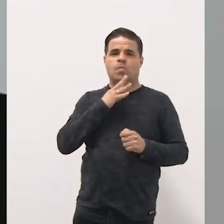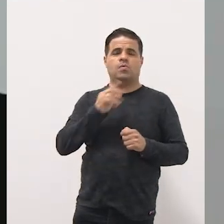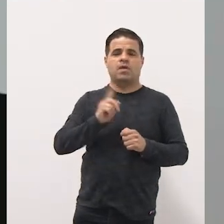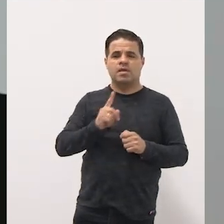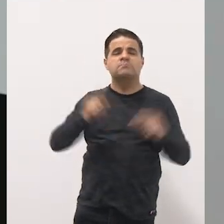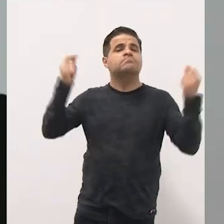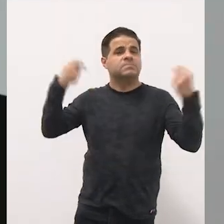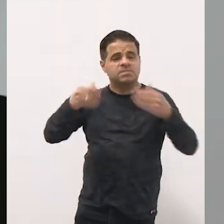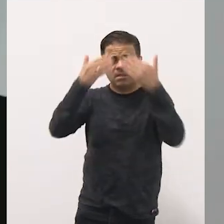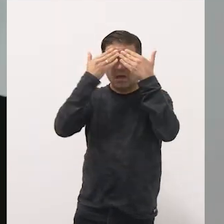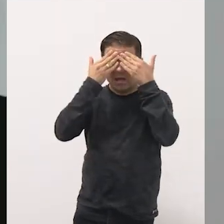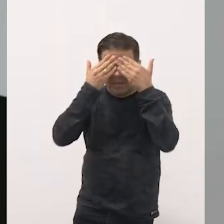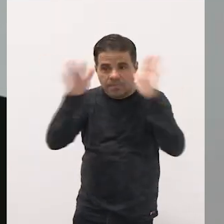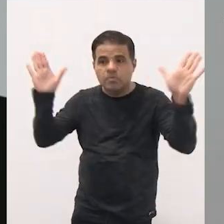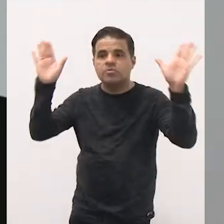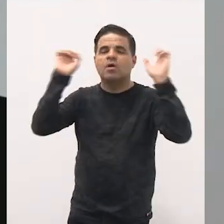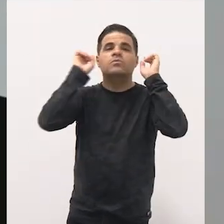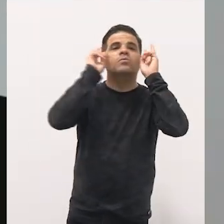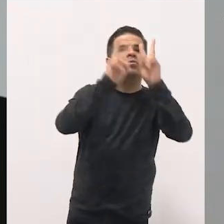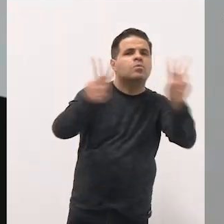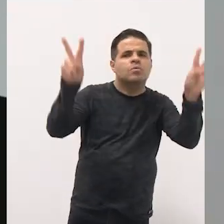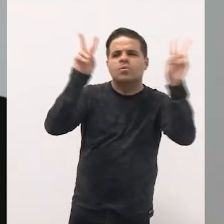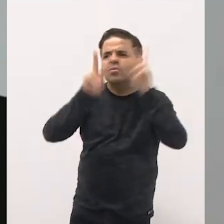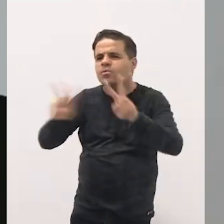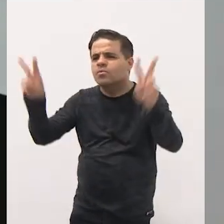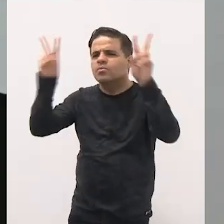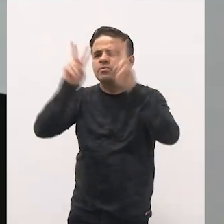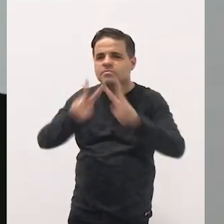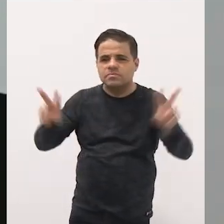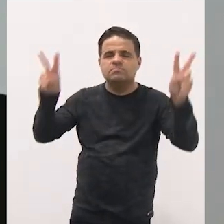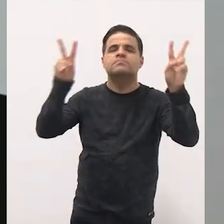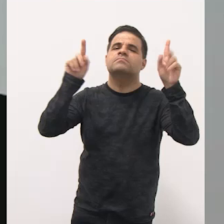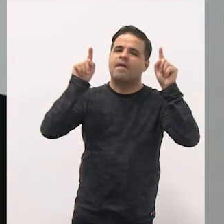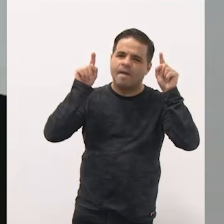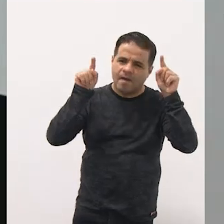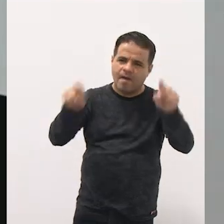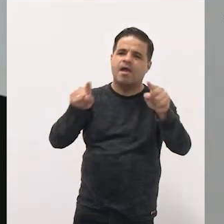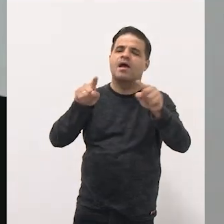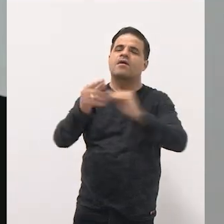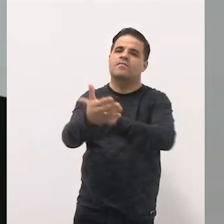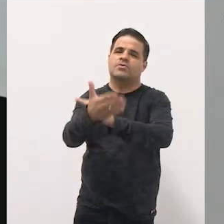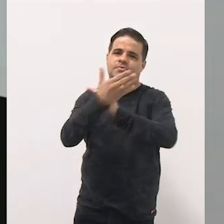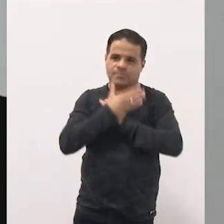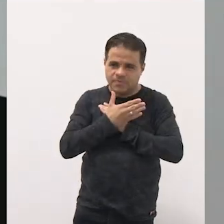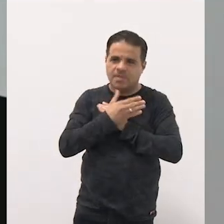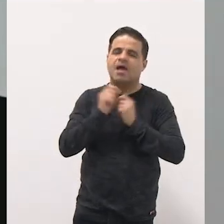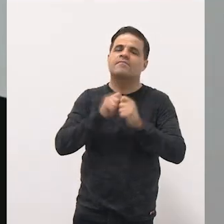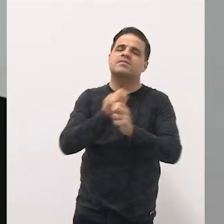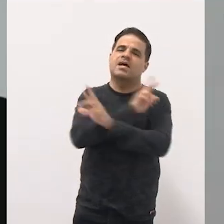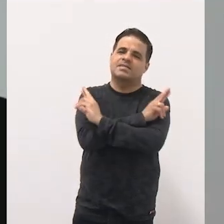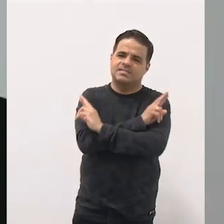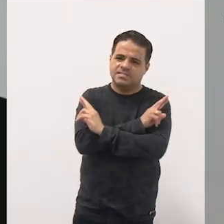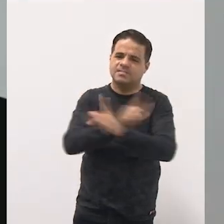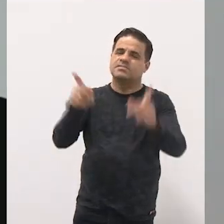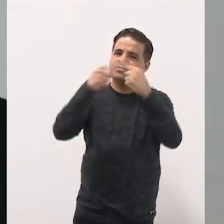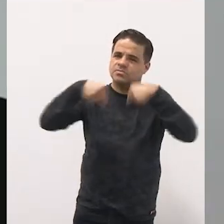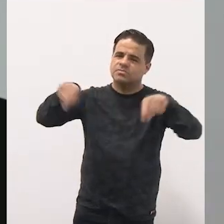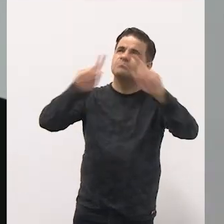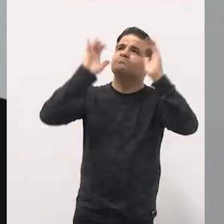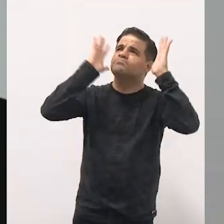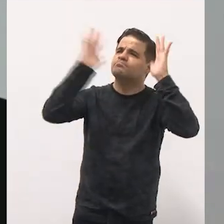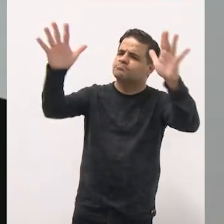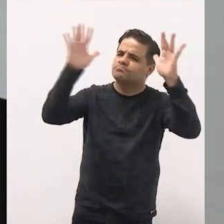gente precisa abrir os olhos e olhar ao lado para descobrir, isso vai fazer com que a gente faça a diferença, com que a gente pense